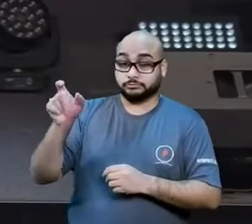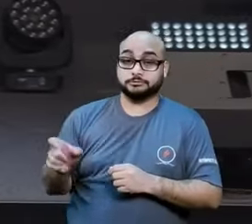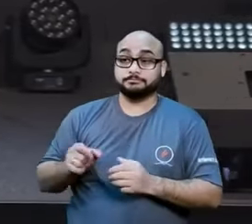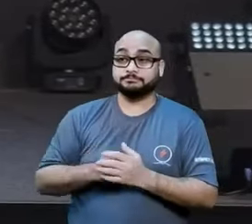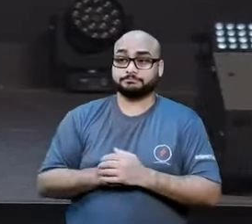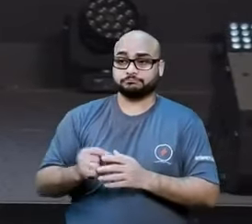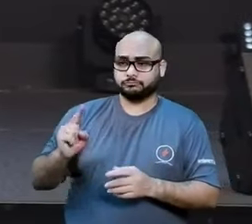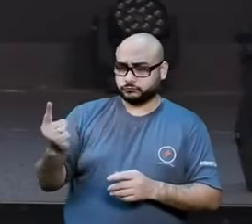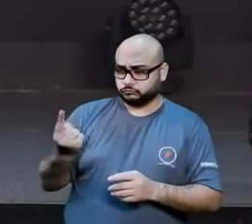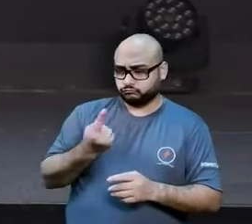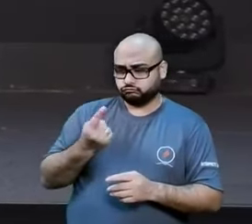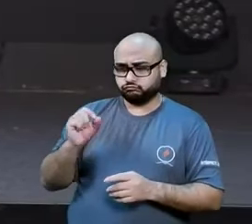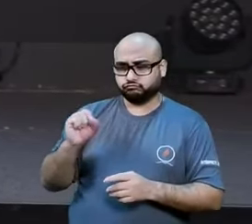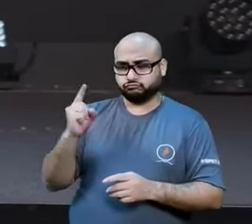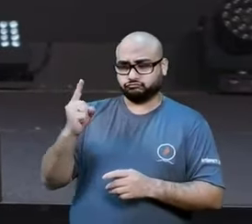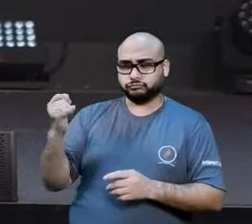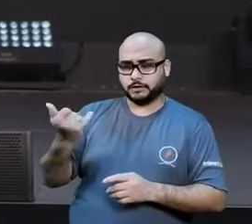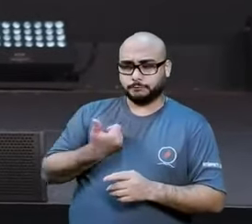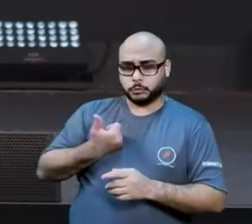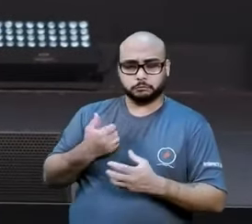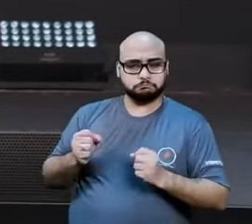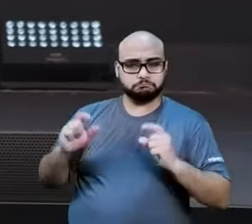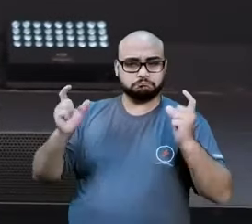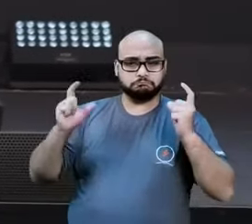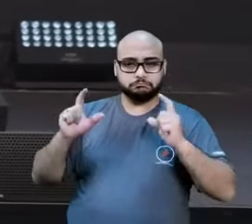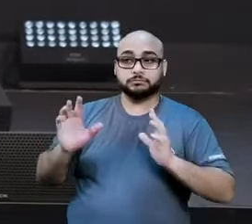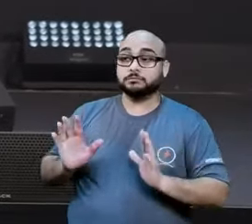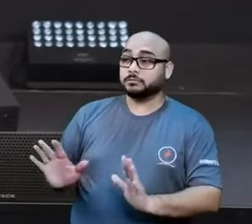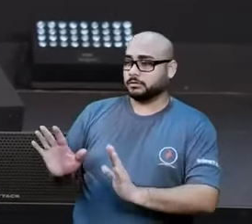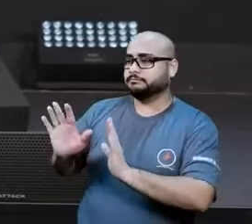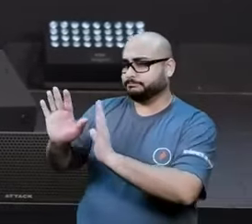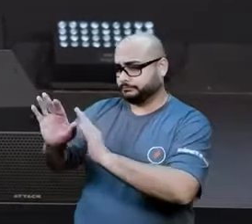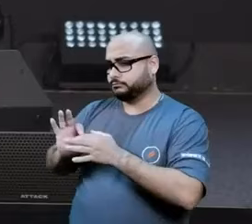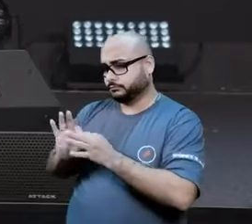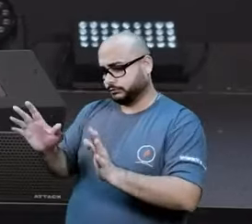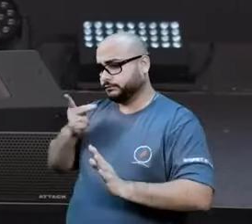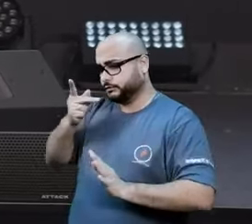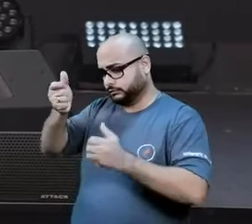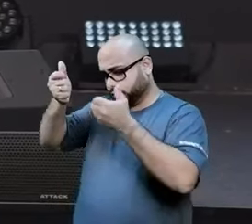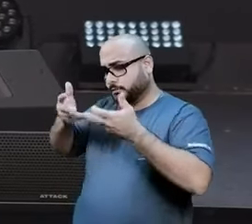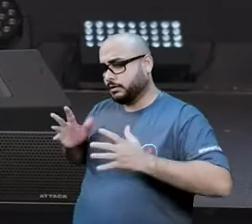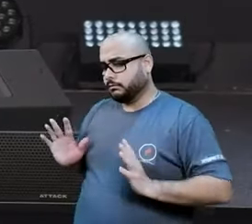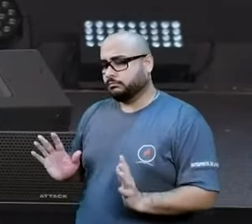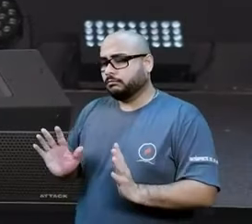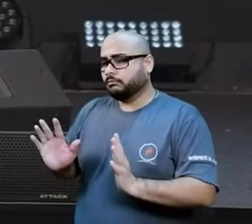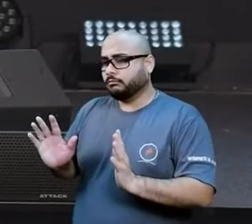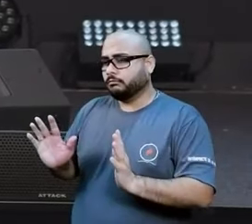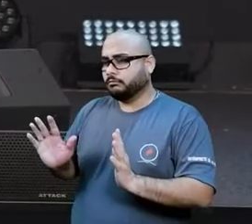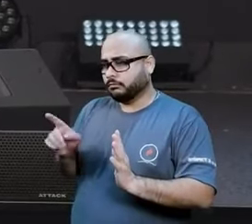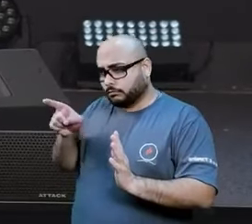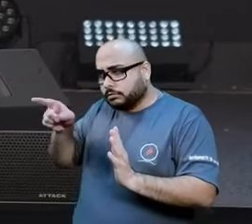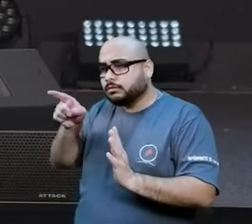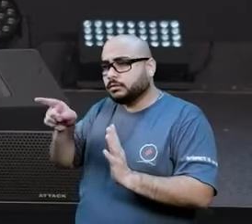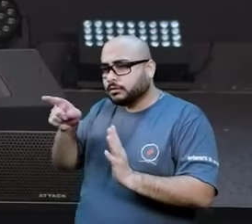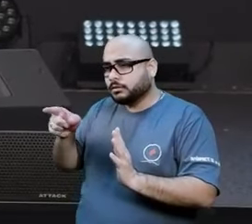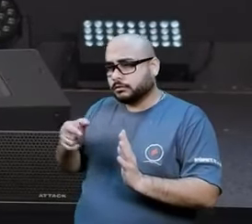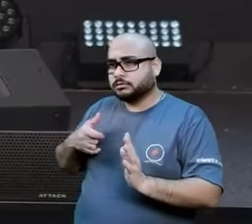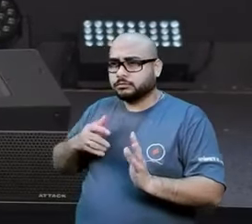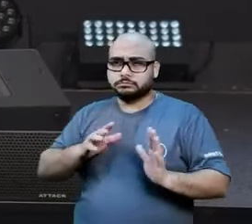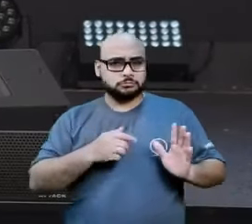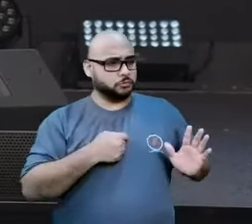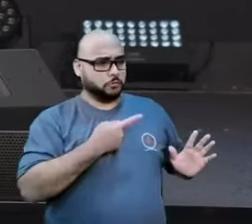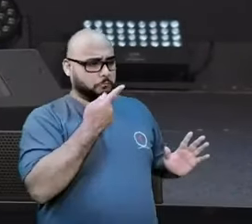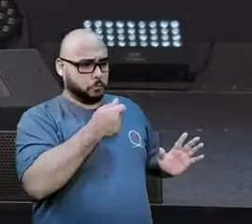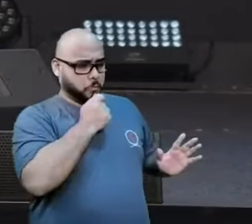malafai você não leva mal eu disse não que que é você não vai ficar chateado comigo eu falei não fale